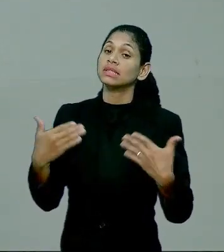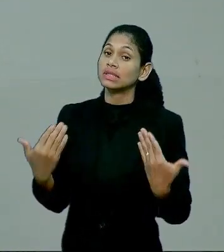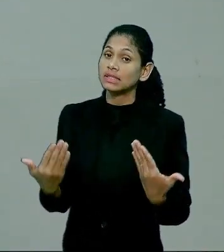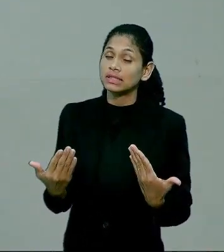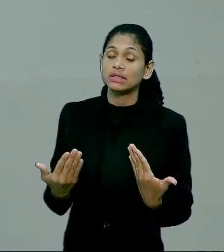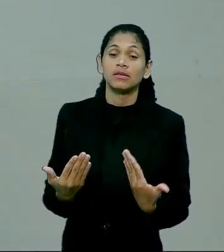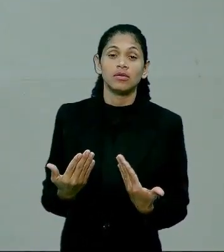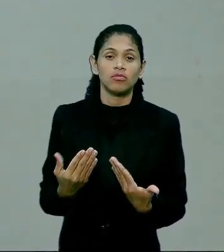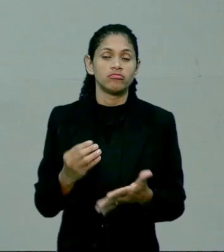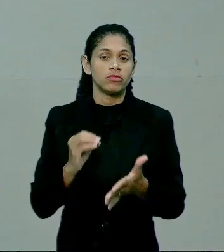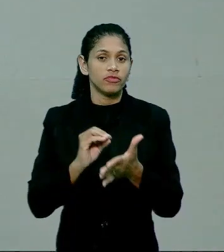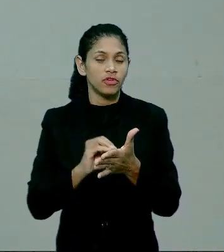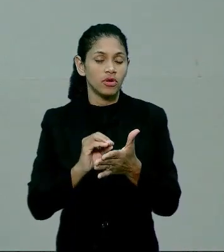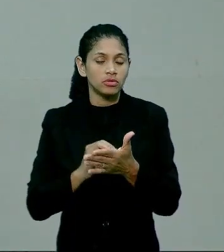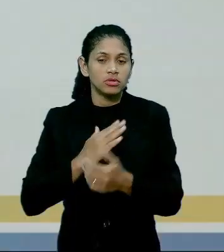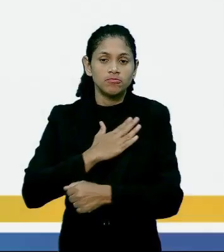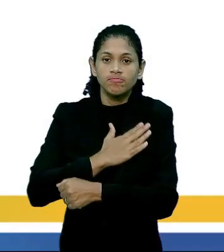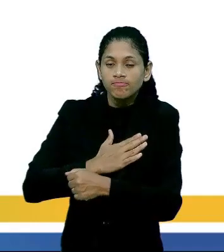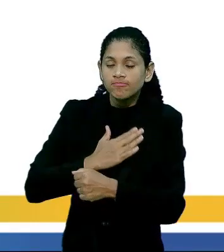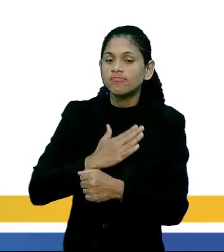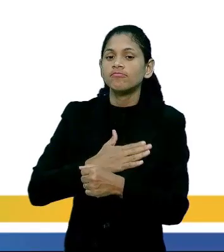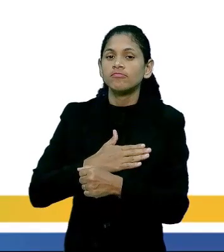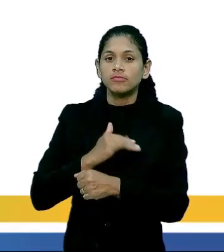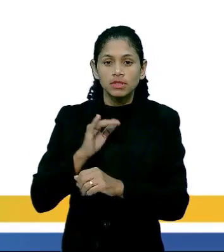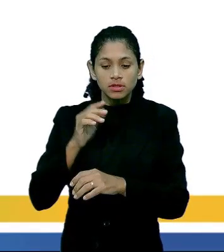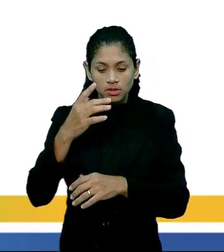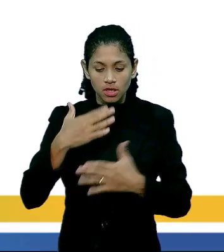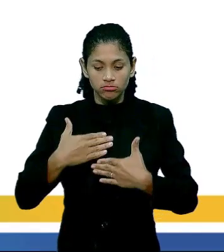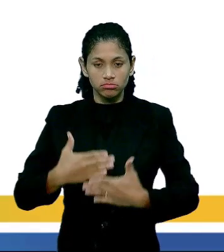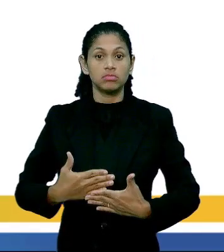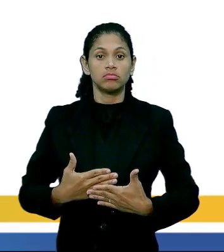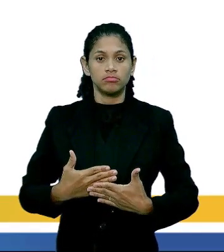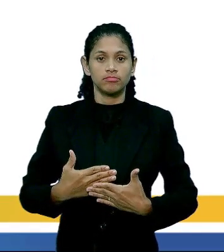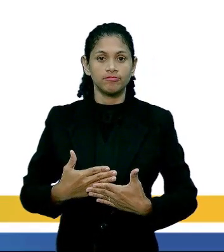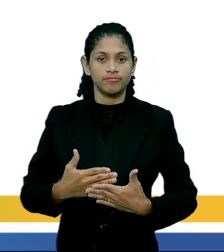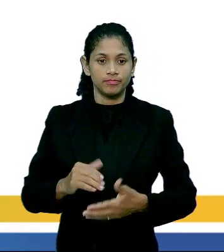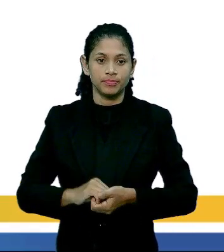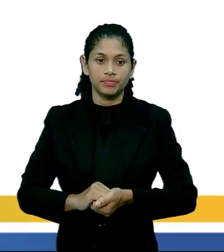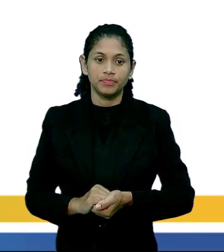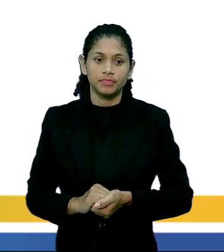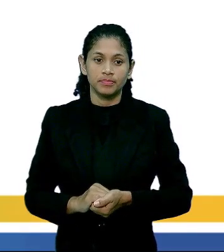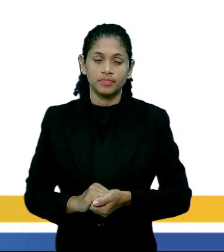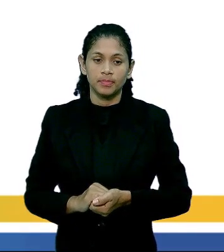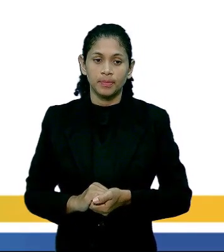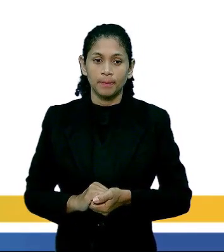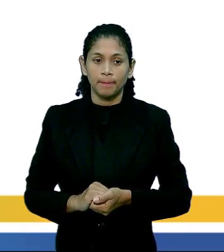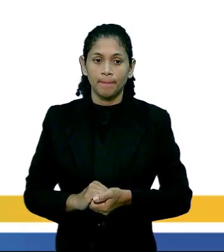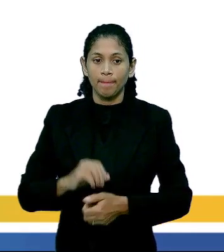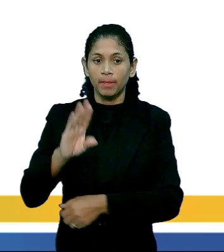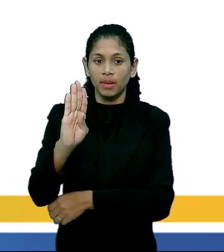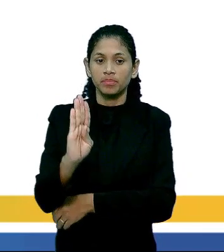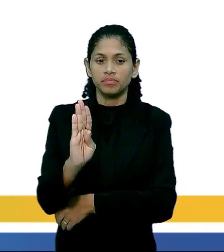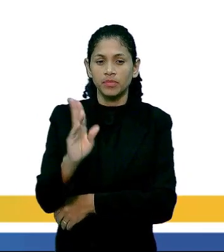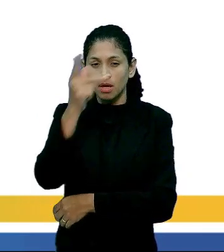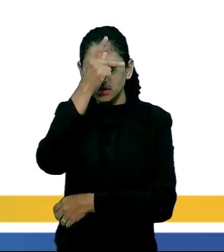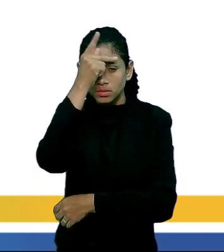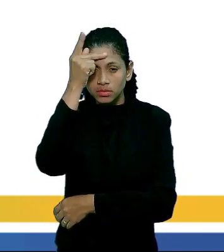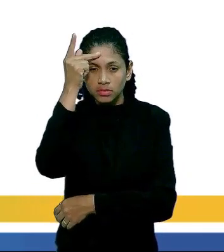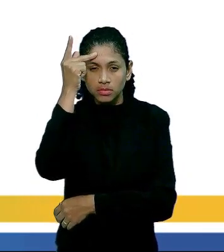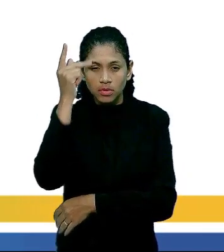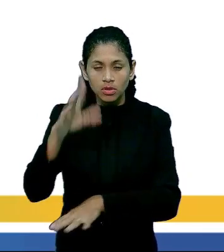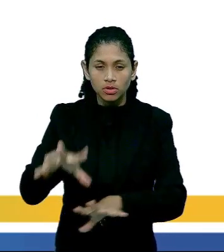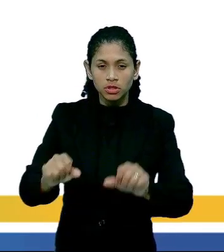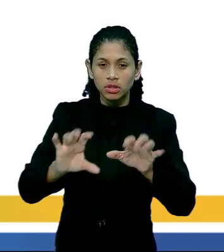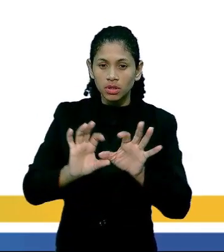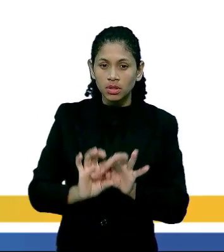mais enraizada. Então, provavelmente a gente já tem um gabarito aqui. Alternativa B. As pessoas adquirem a liberdade para desenvolver